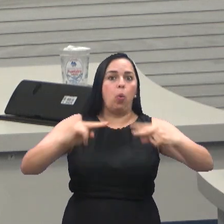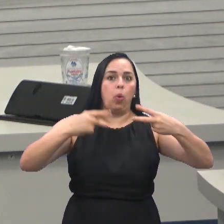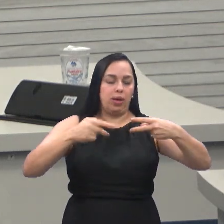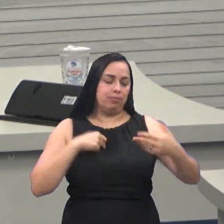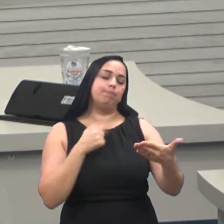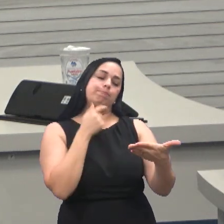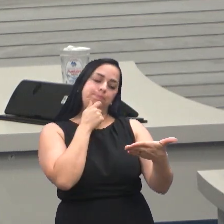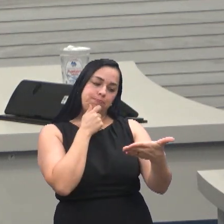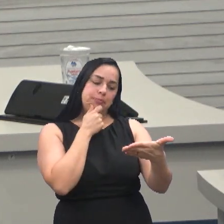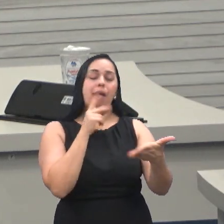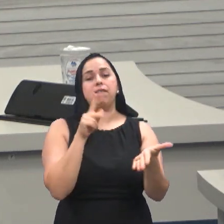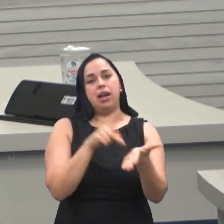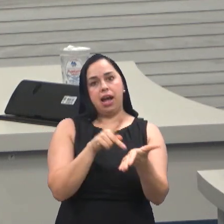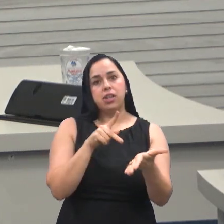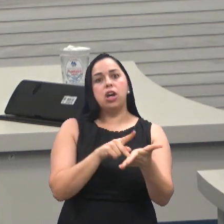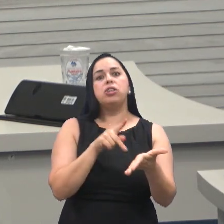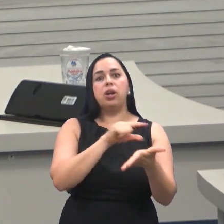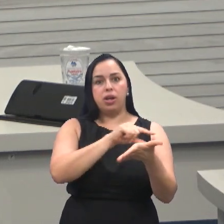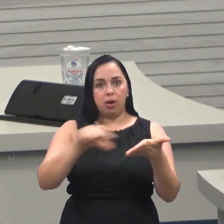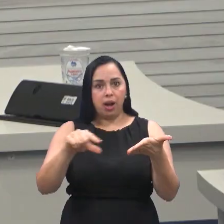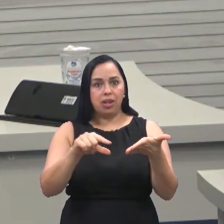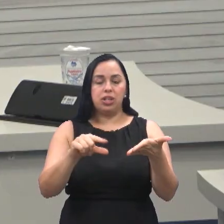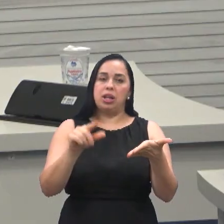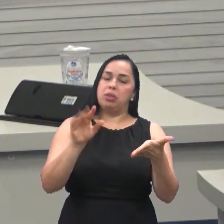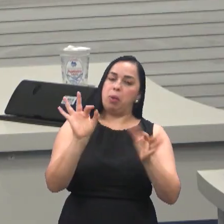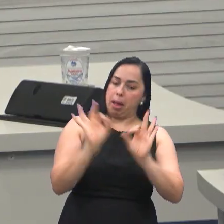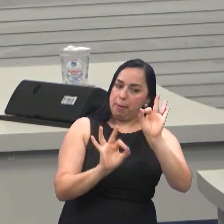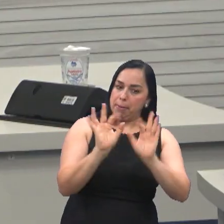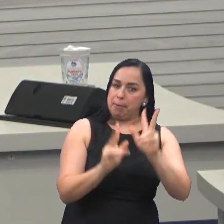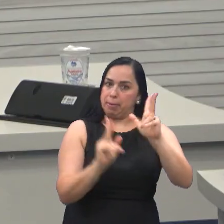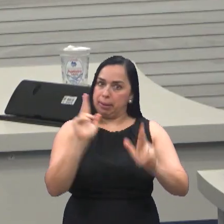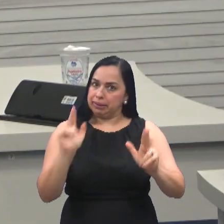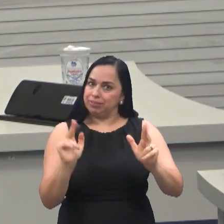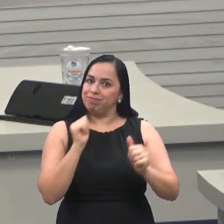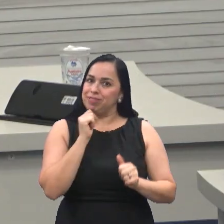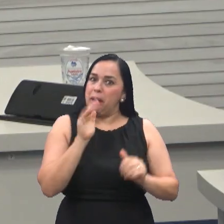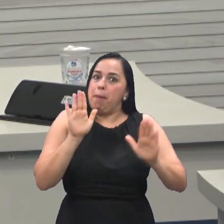tá bom, foi feito no meu não sei o quê, não é uma montagem, etc. Agora,